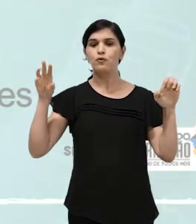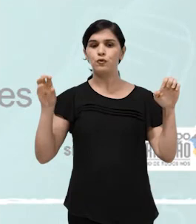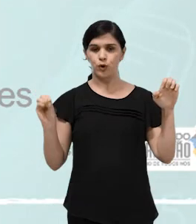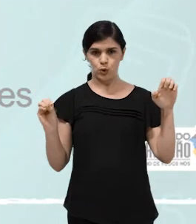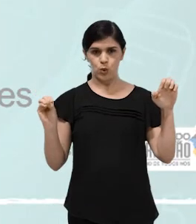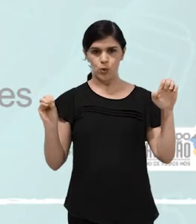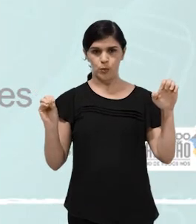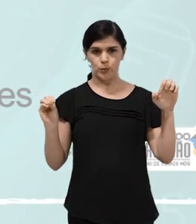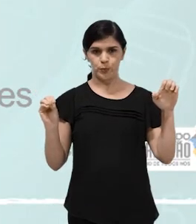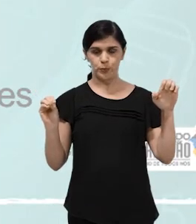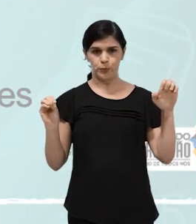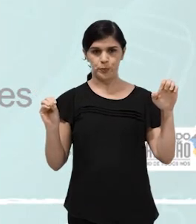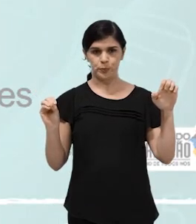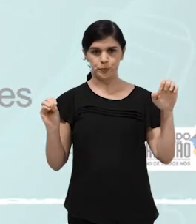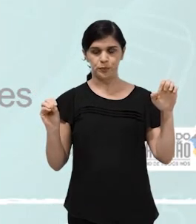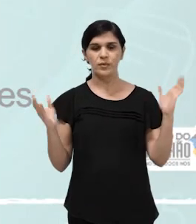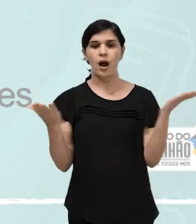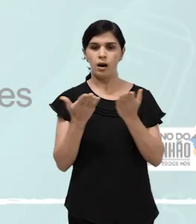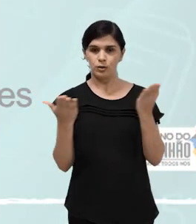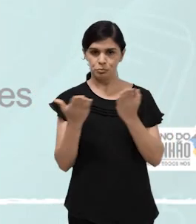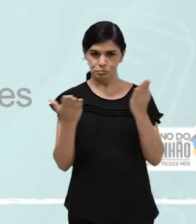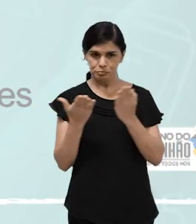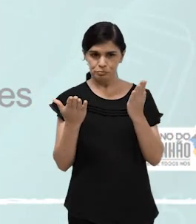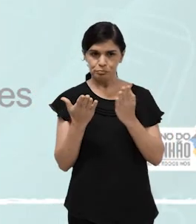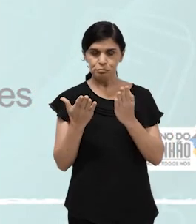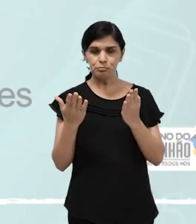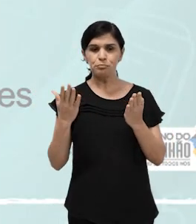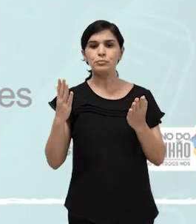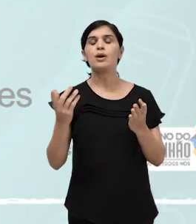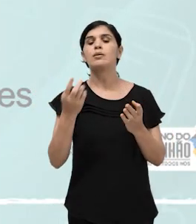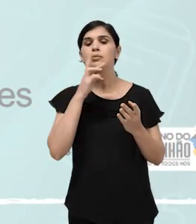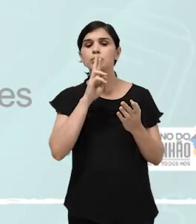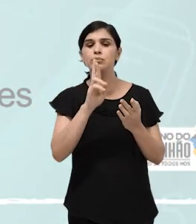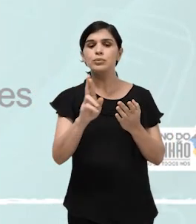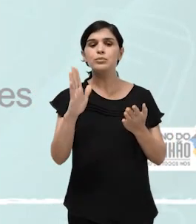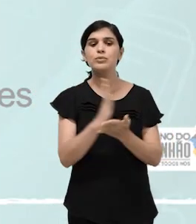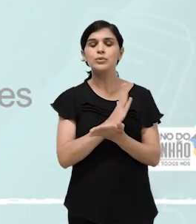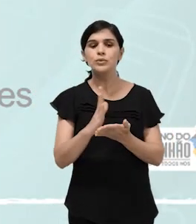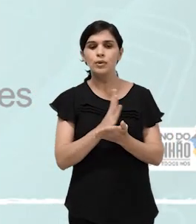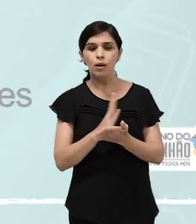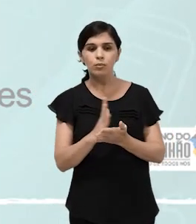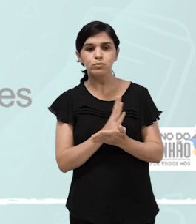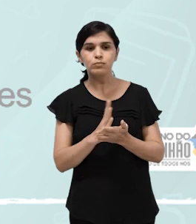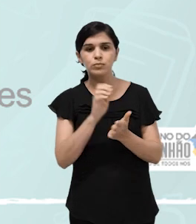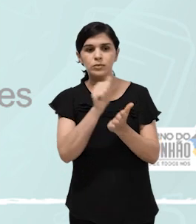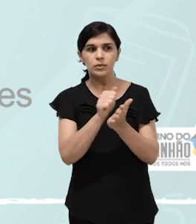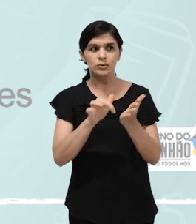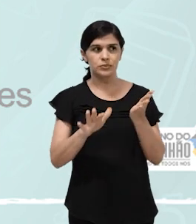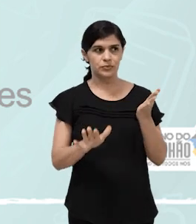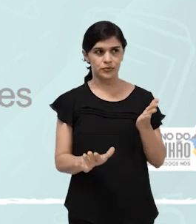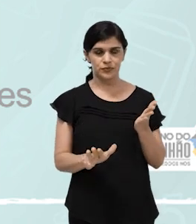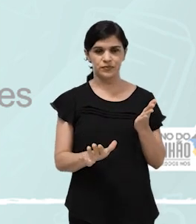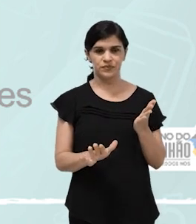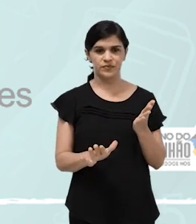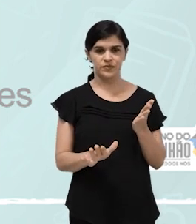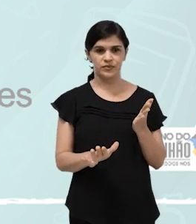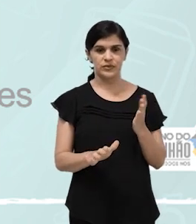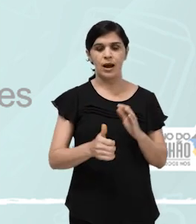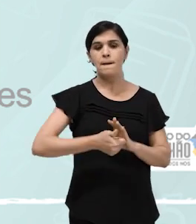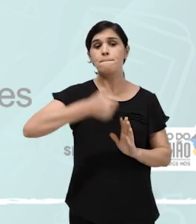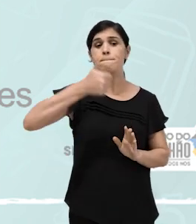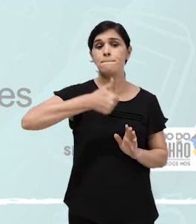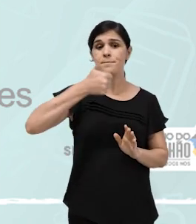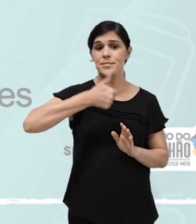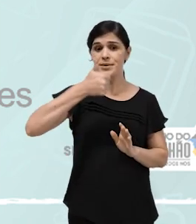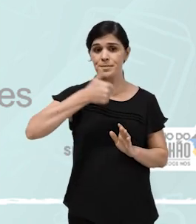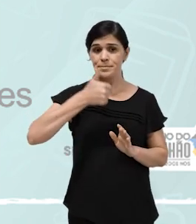em tudo que nós falamos, vamos resolver algumas questões. Primeira questão, presta atenção, turma. A primeira